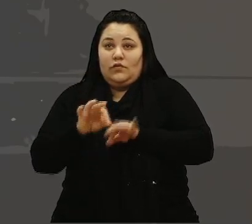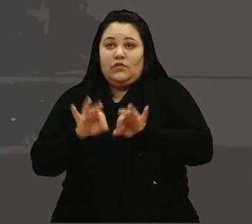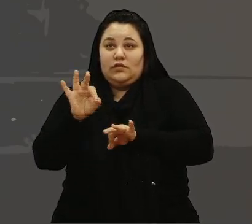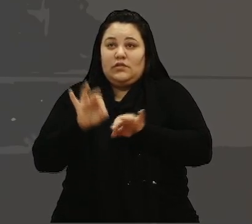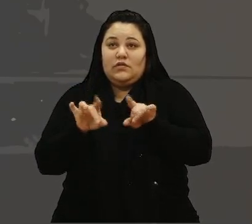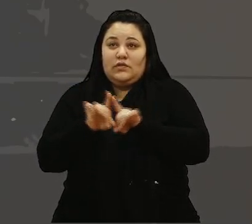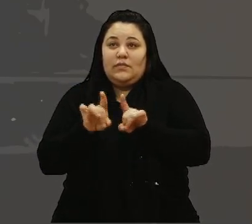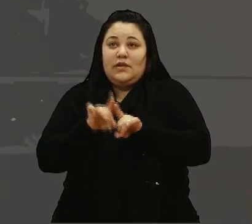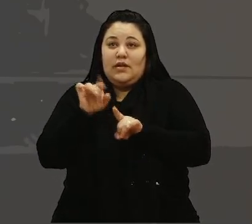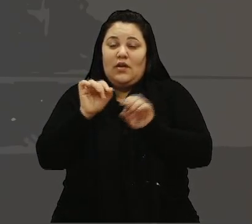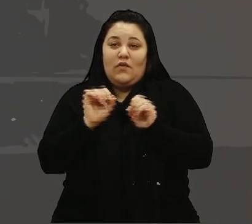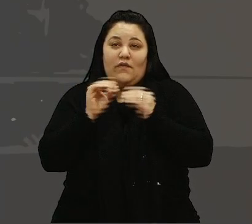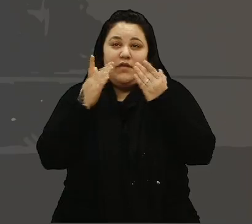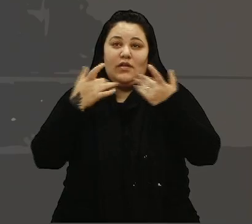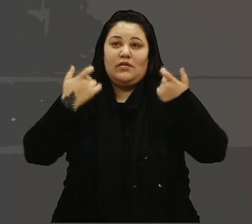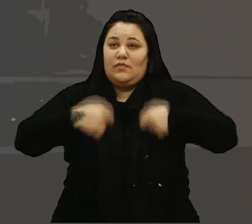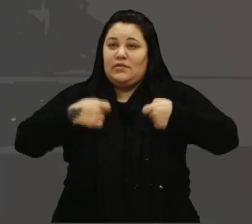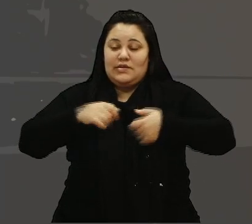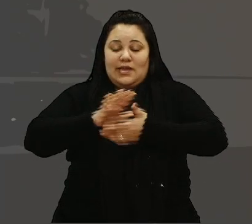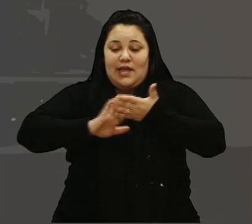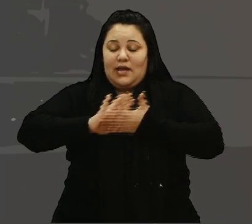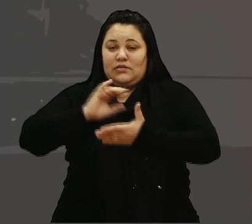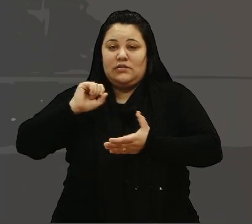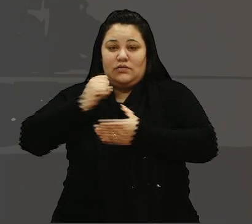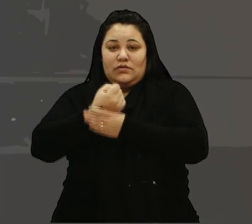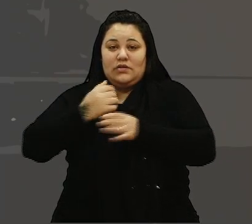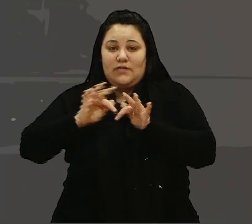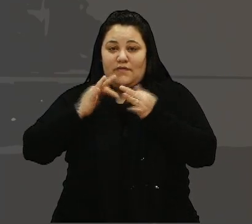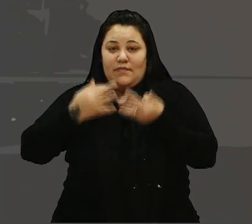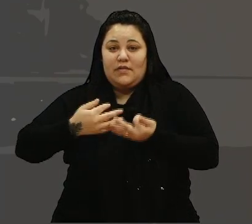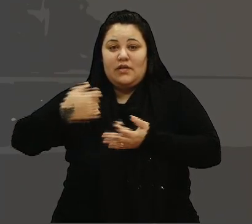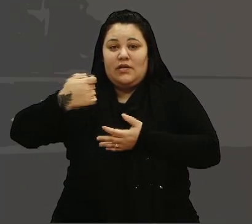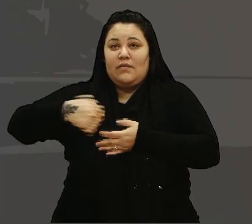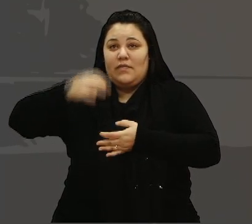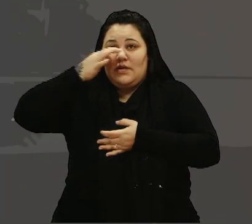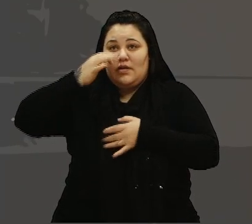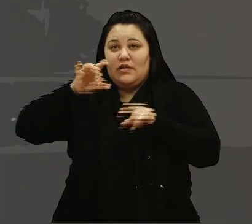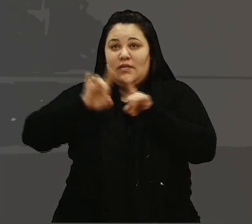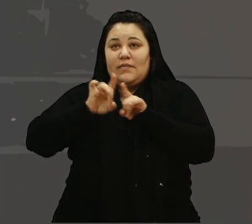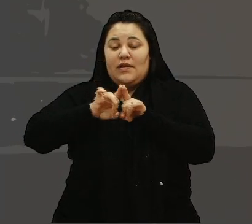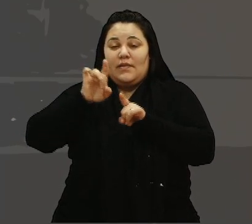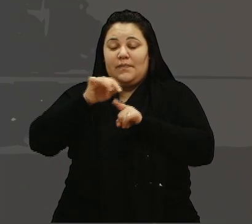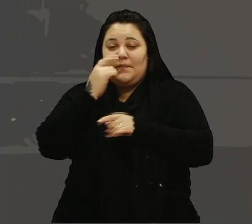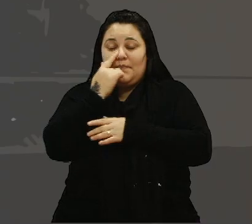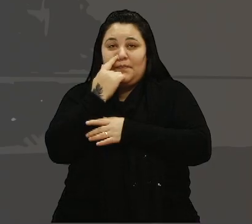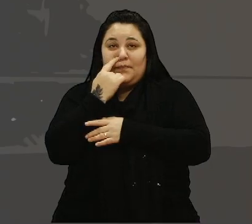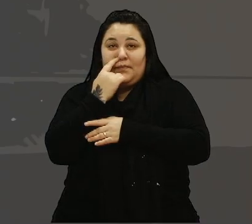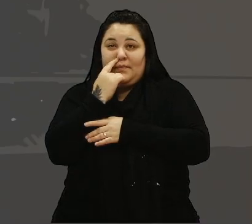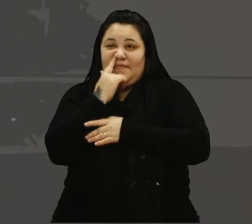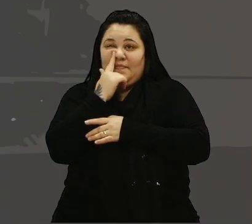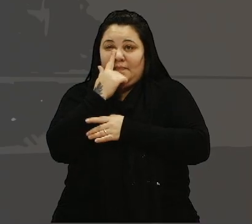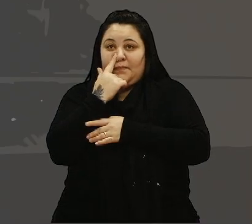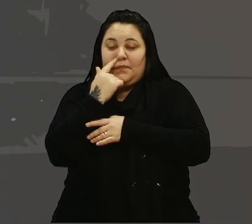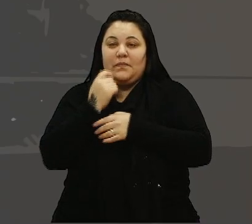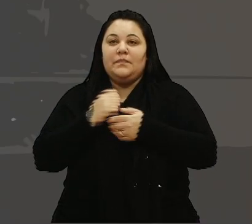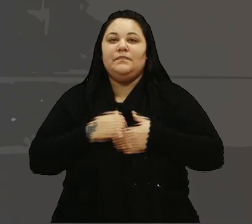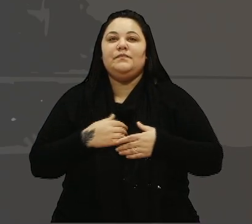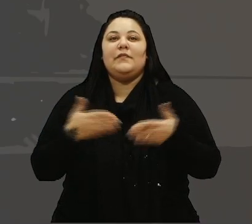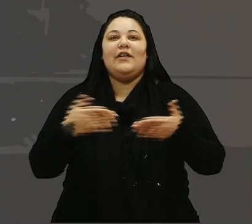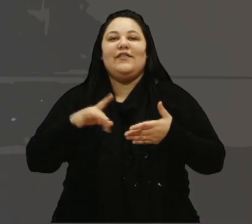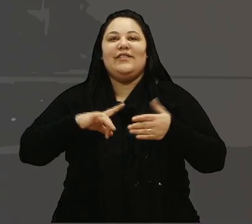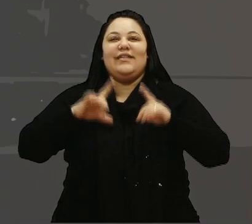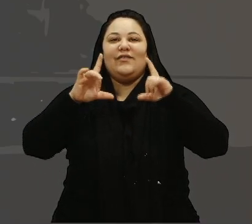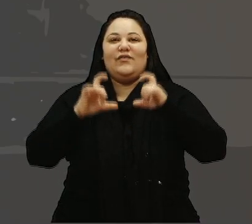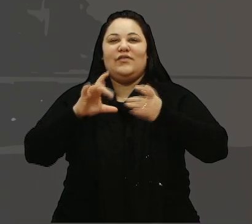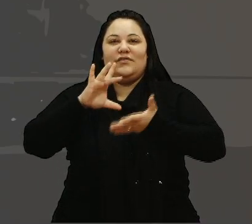que é um evento que não precisa de segurança, famílias presentes. O Cleito é este. E agora eu acho que vai ter a foto ali, pode passar